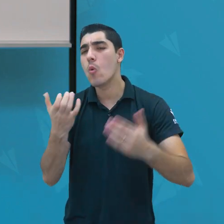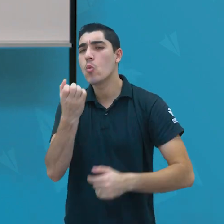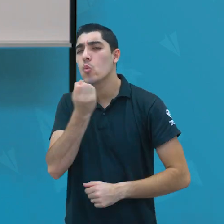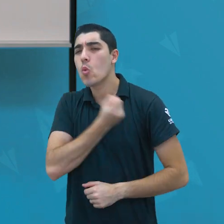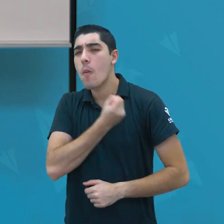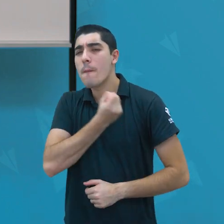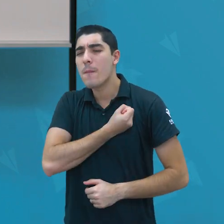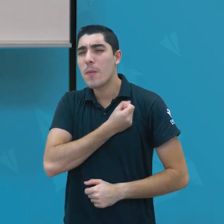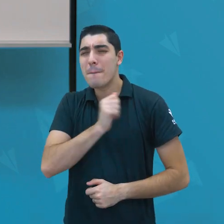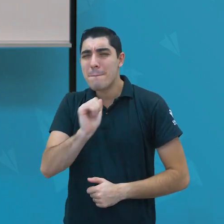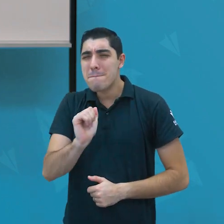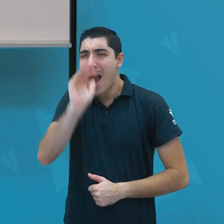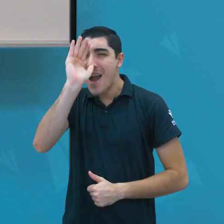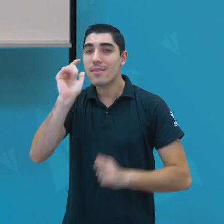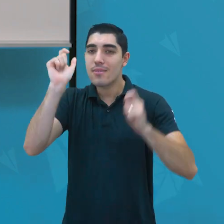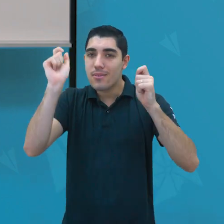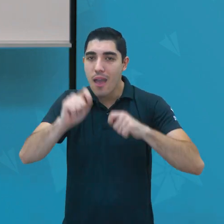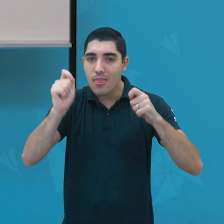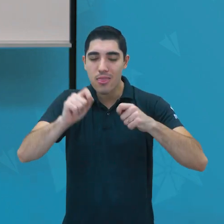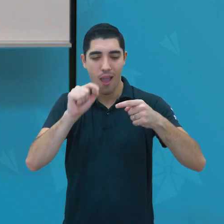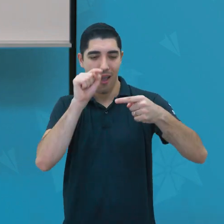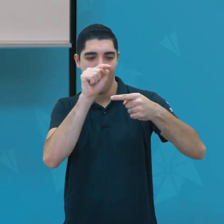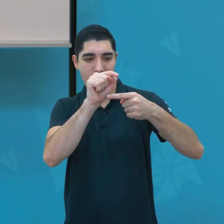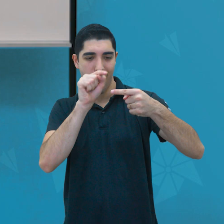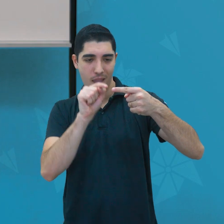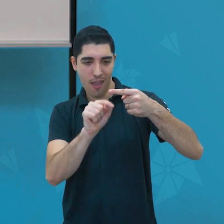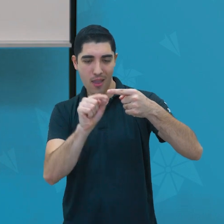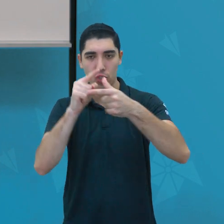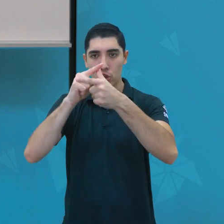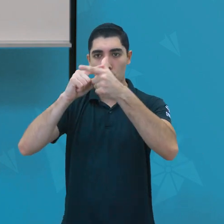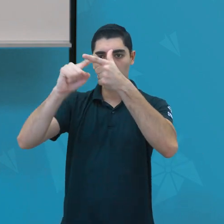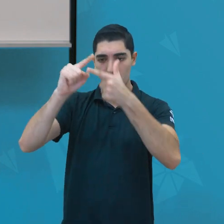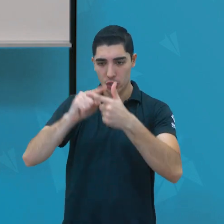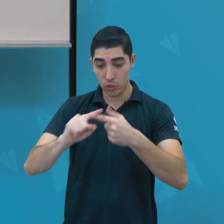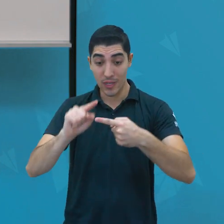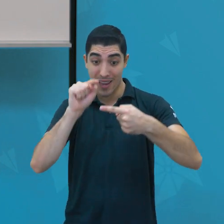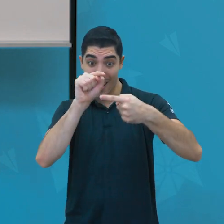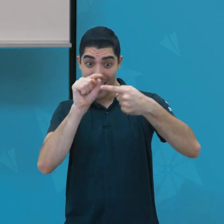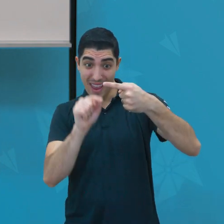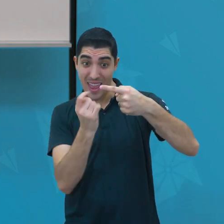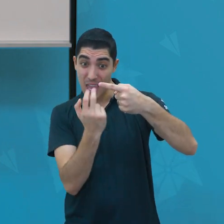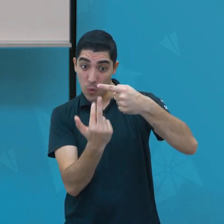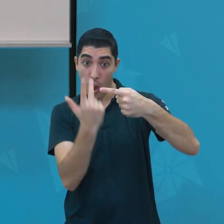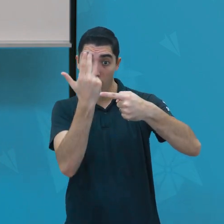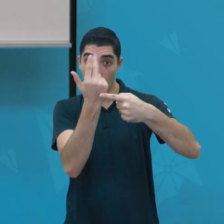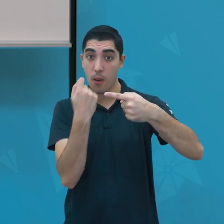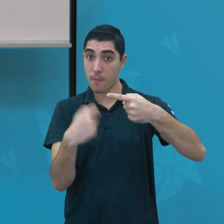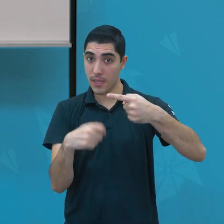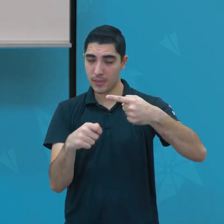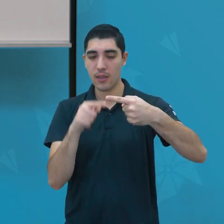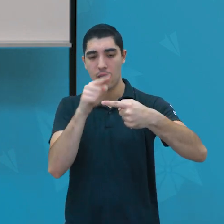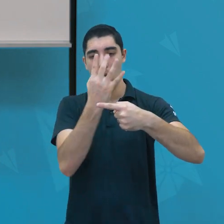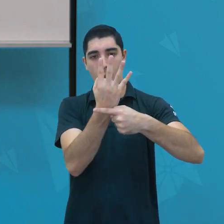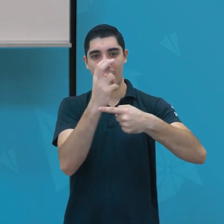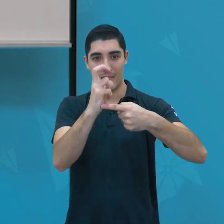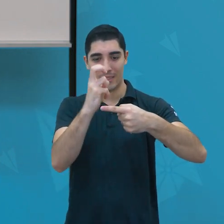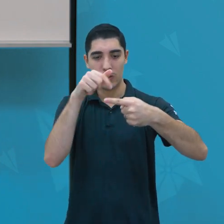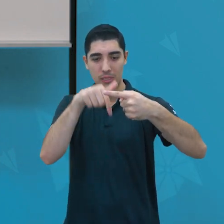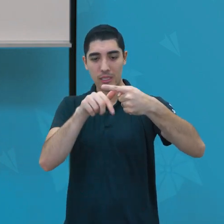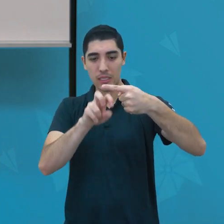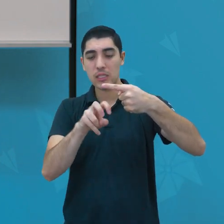qual o maior número que eu posso utilizar para dividir em cima e embaixo ao mesmo tempo o 45 e